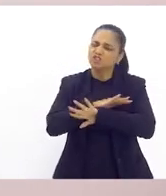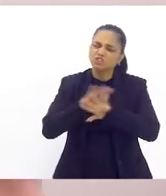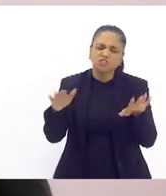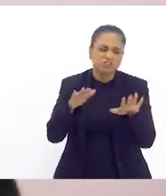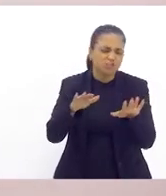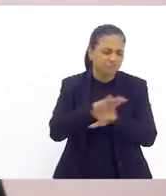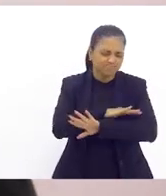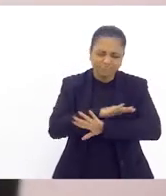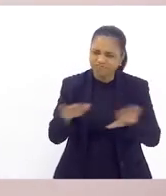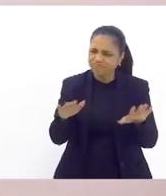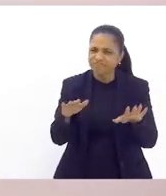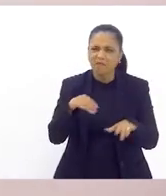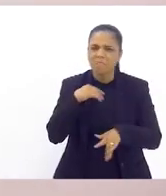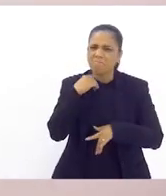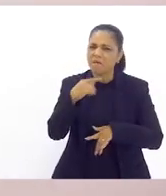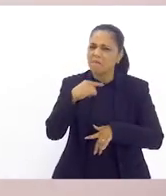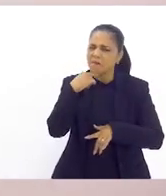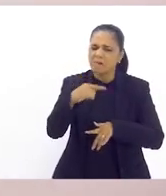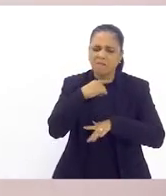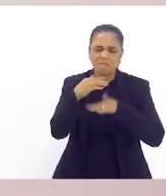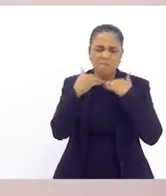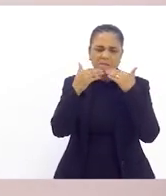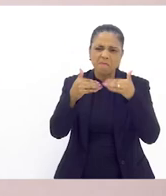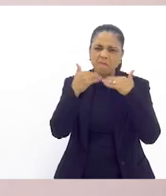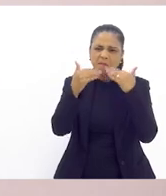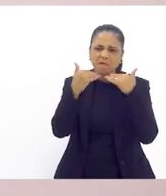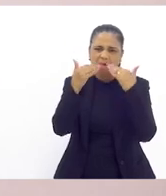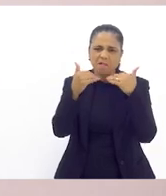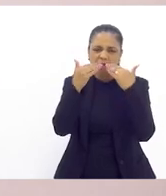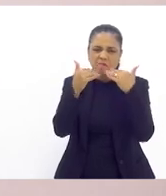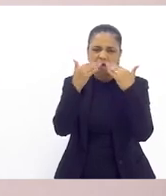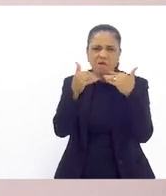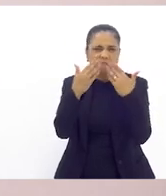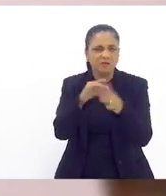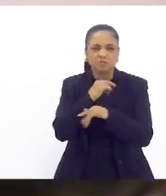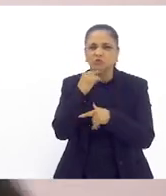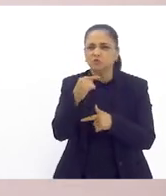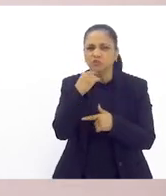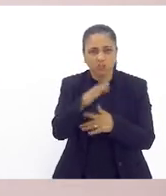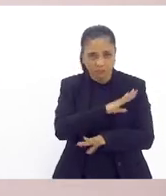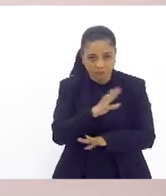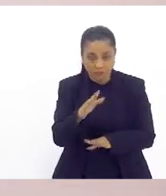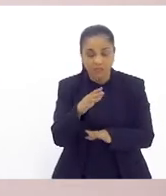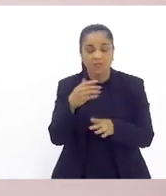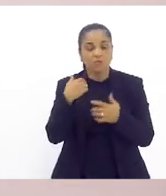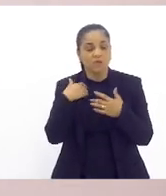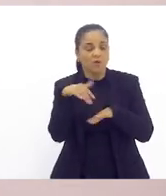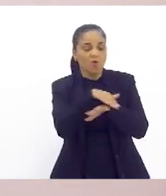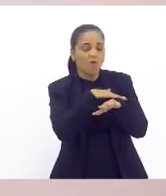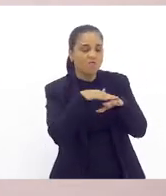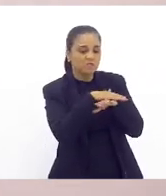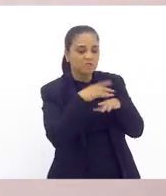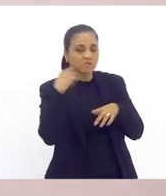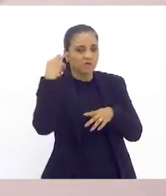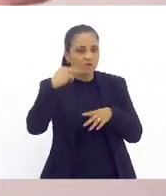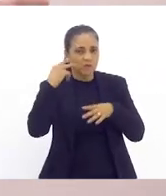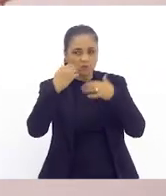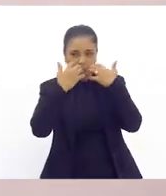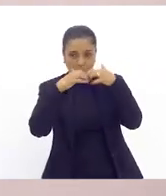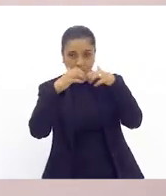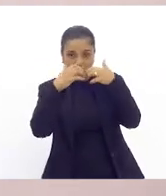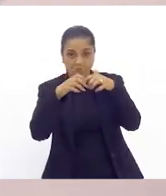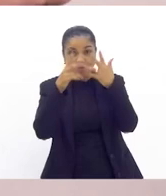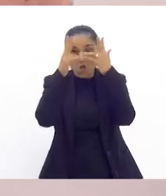a gente não aguenta mais Acho que todos aqui a gente estava conversando ali com vereador de Petrópolis cara as demandas São Todas